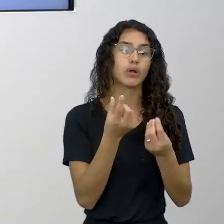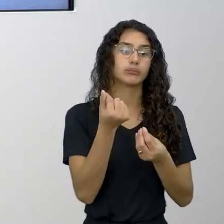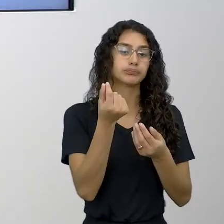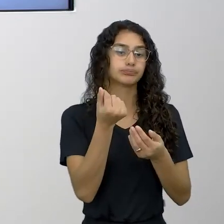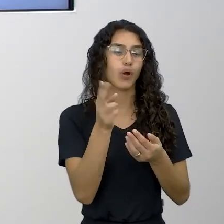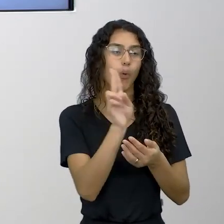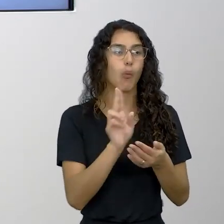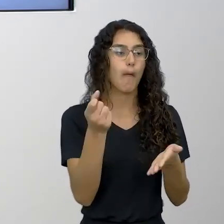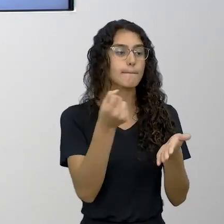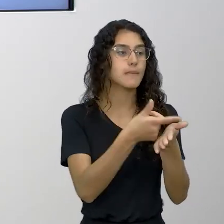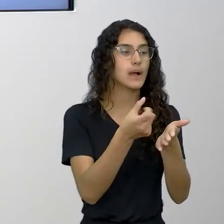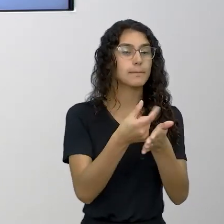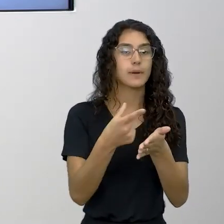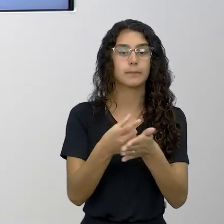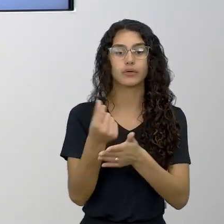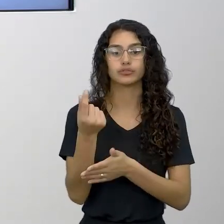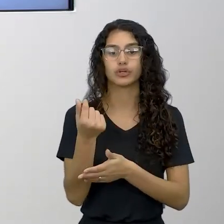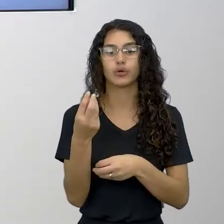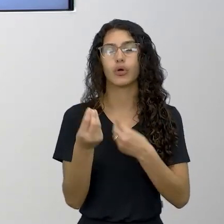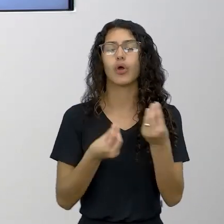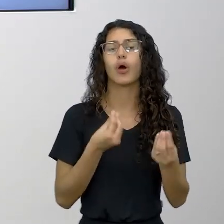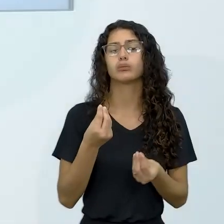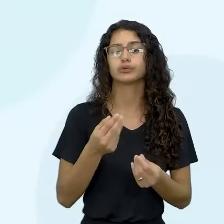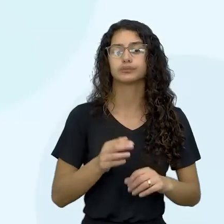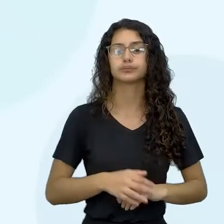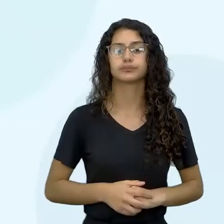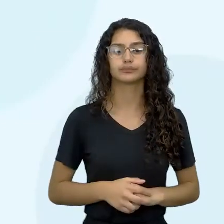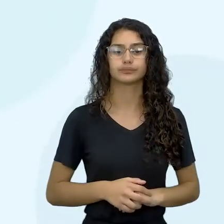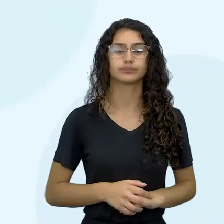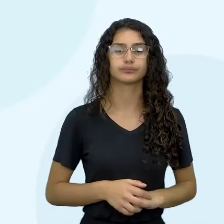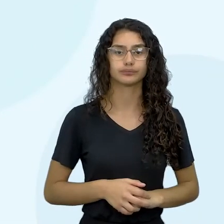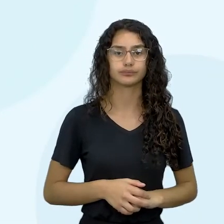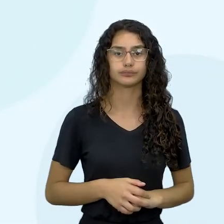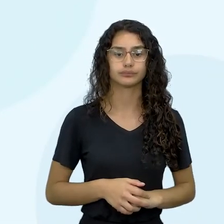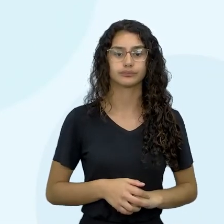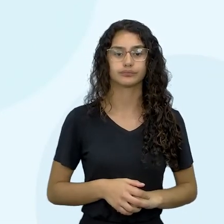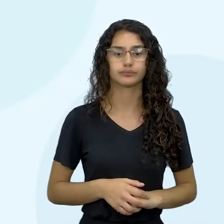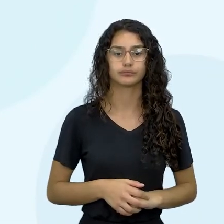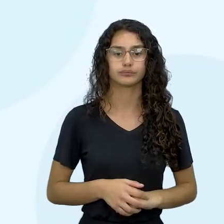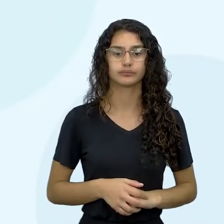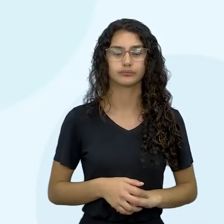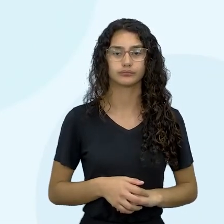gasta o dinheiro? Como gastamos o nosso dinheiro?